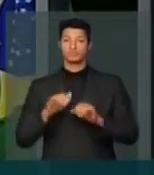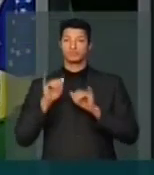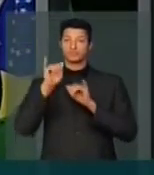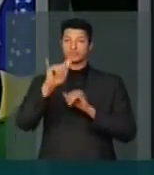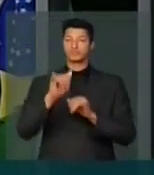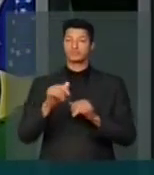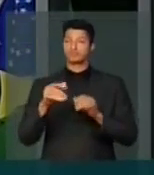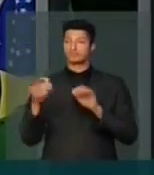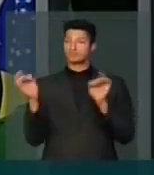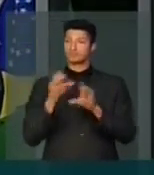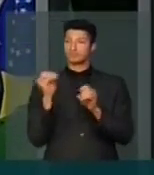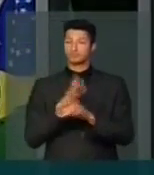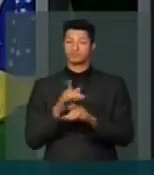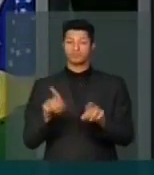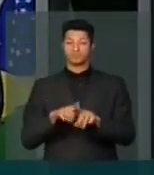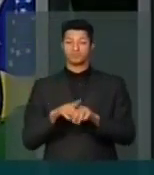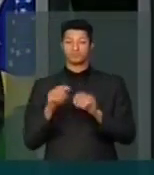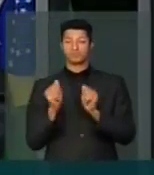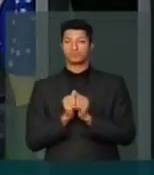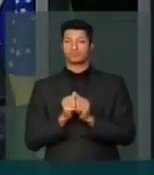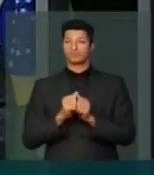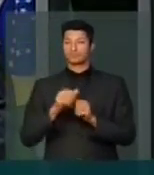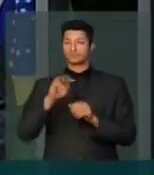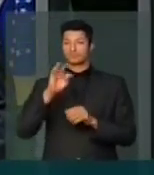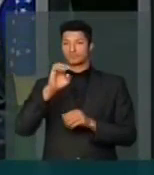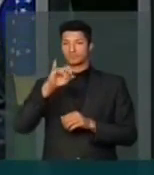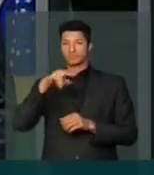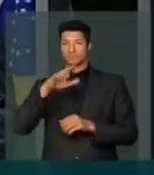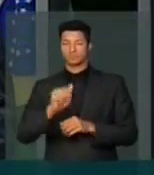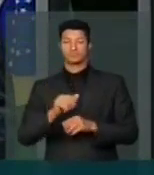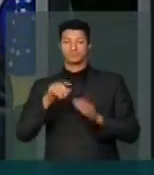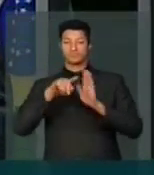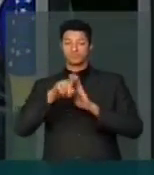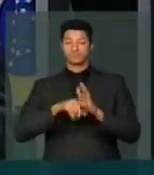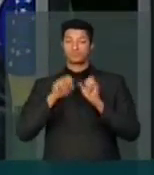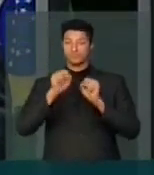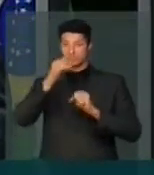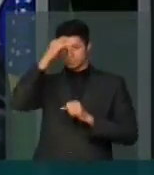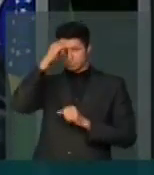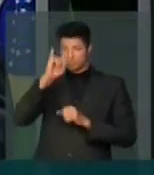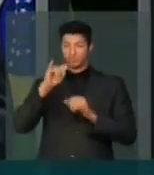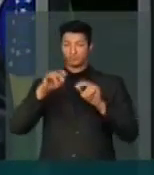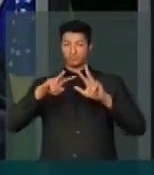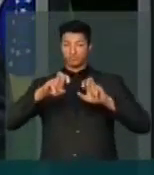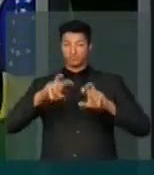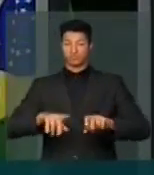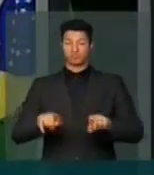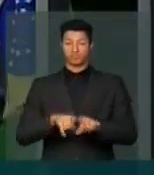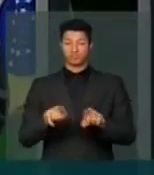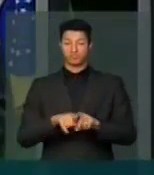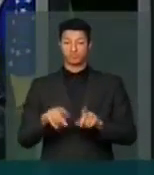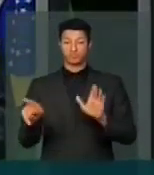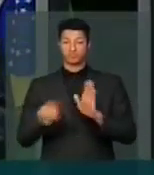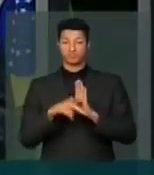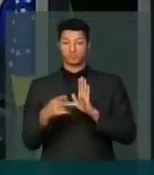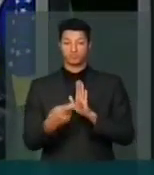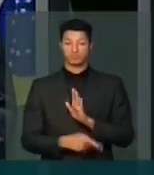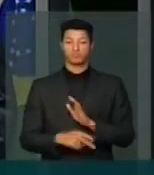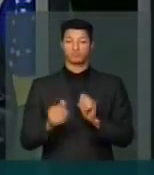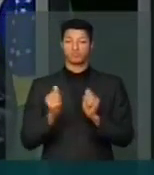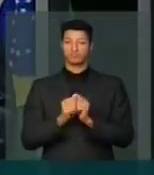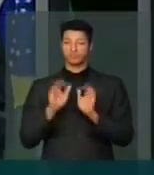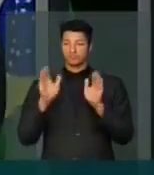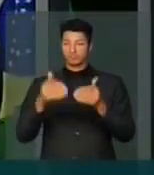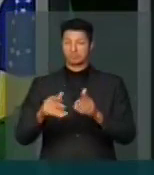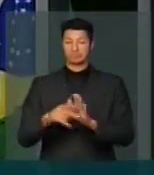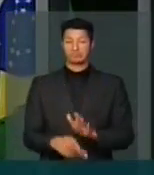os aviários possam se modernizar e com uma série de técnicas de mitigação possam evitar o contágio entre as próprias aves